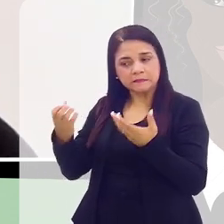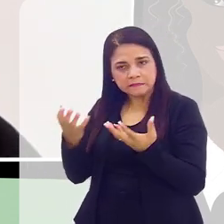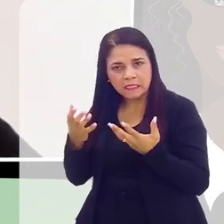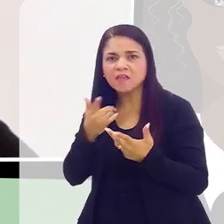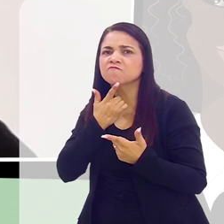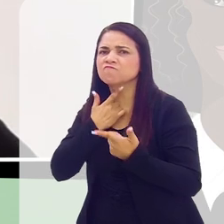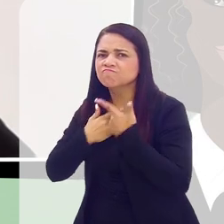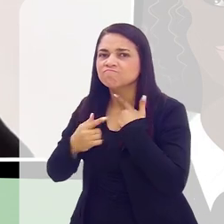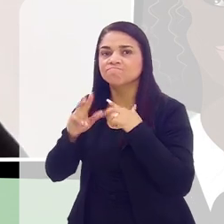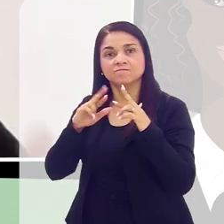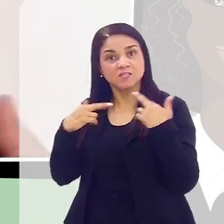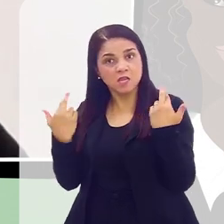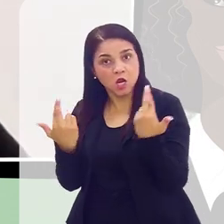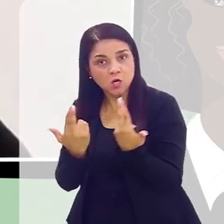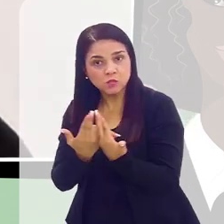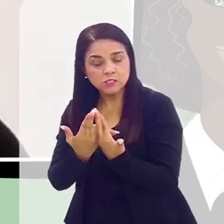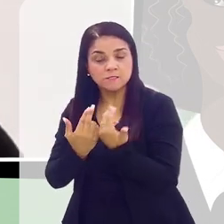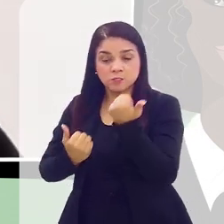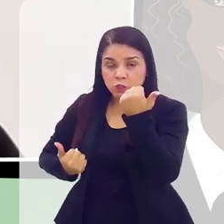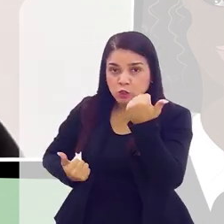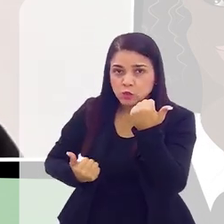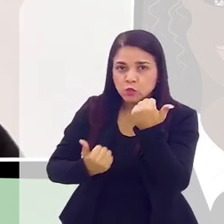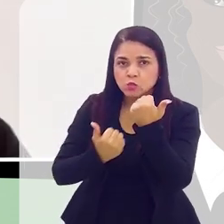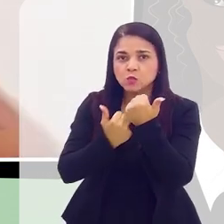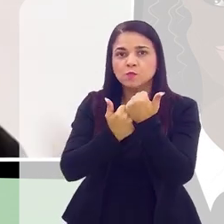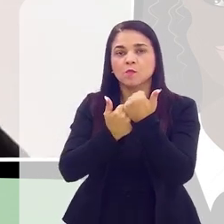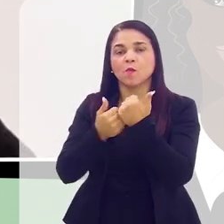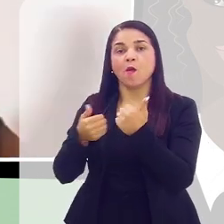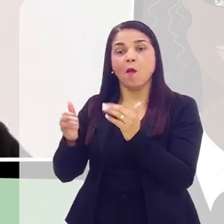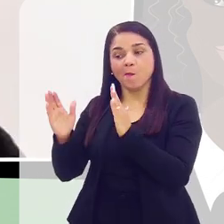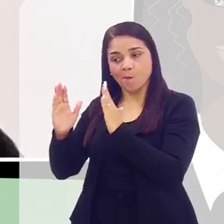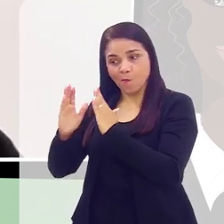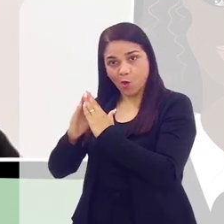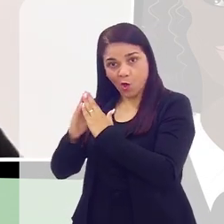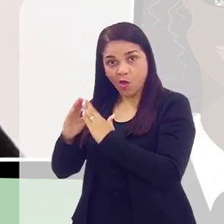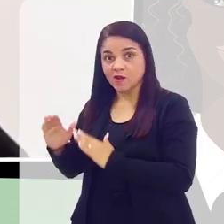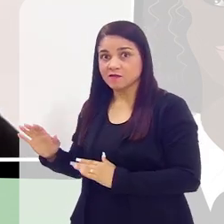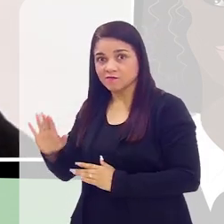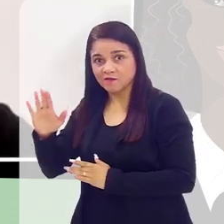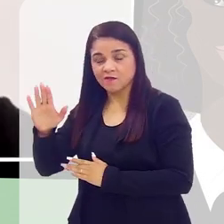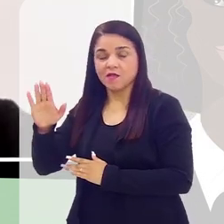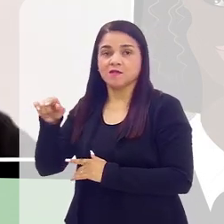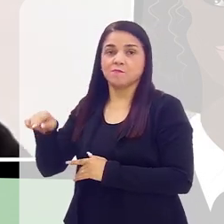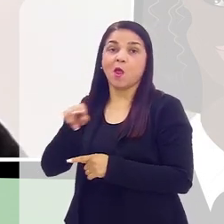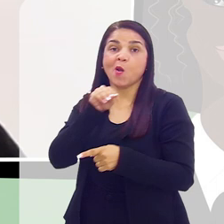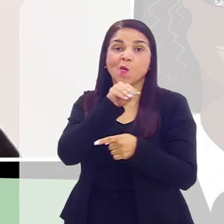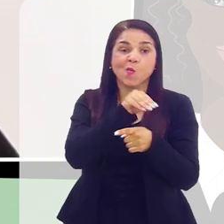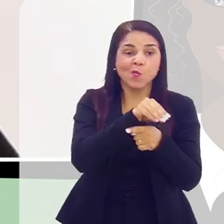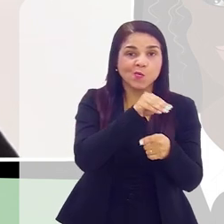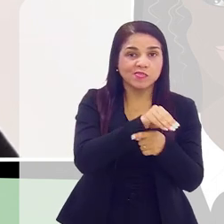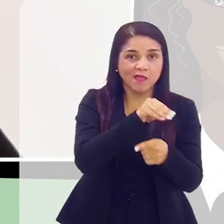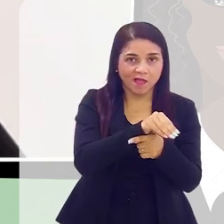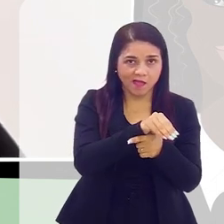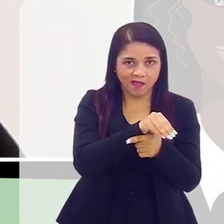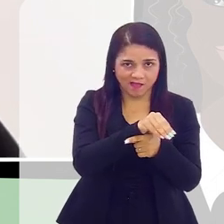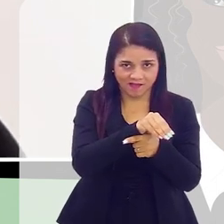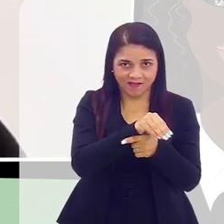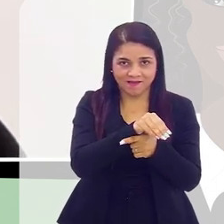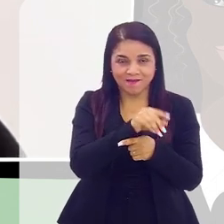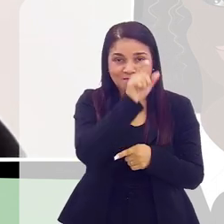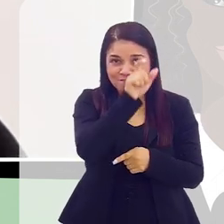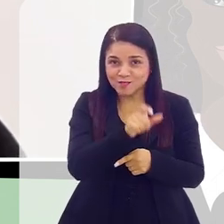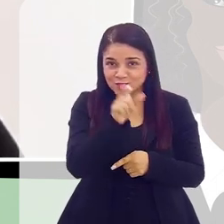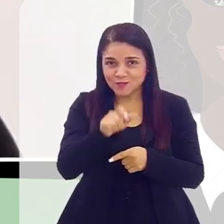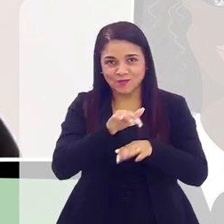se reunir e dar suporte ao morador voluntário para cuidar dessas pessoas. Então,